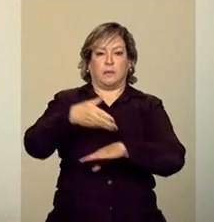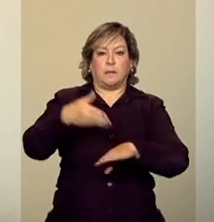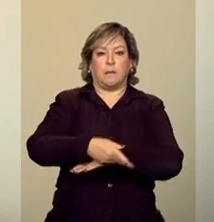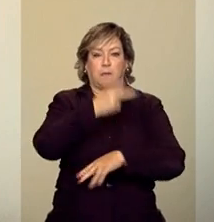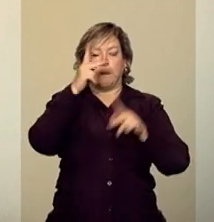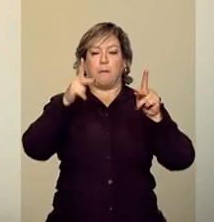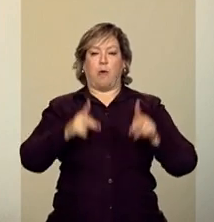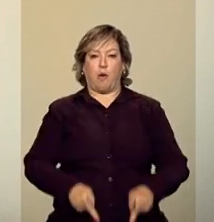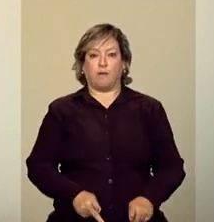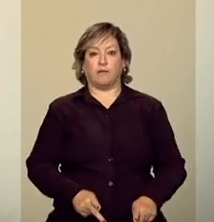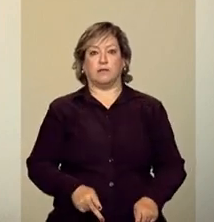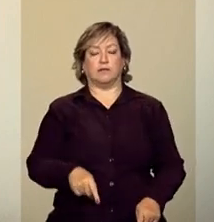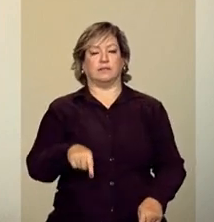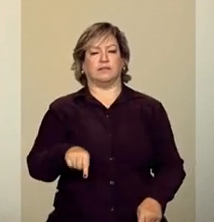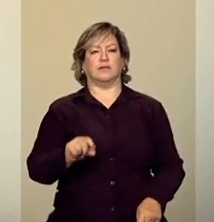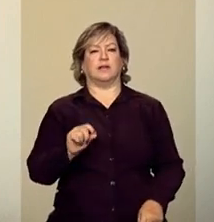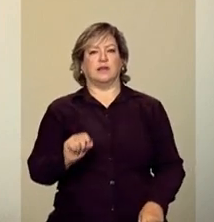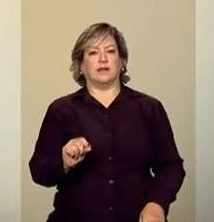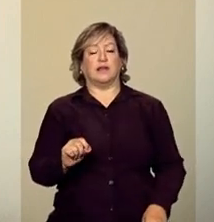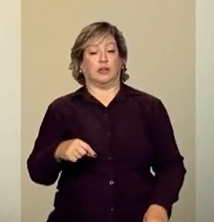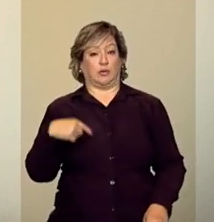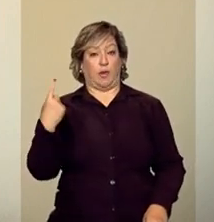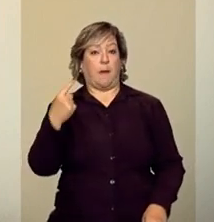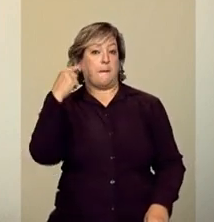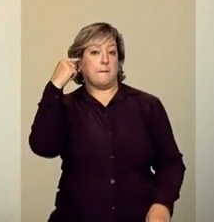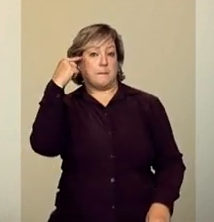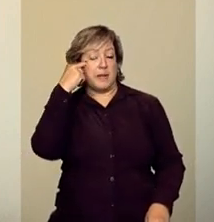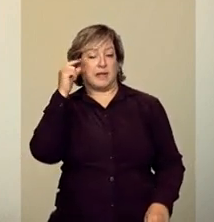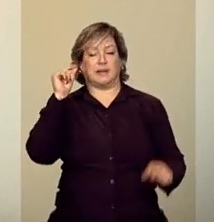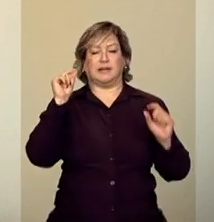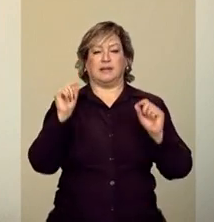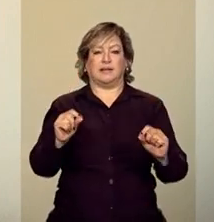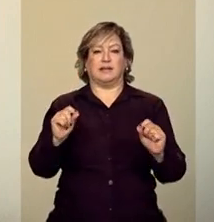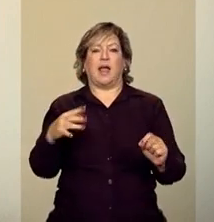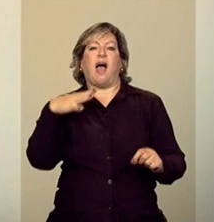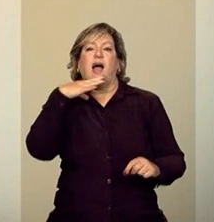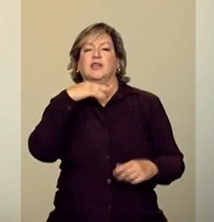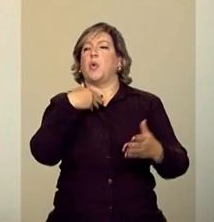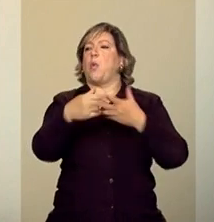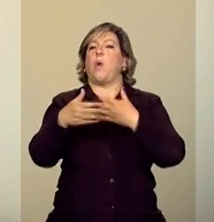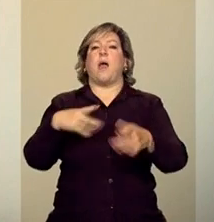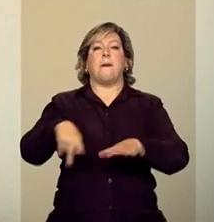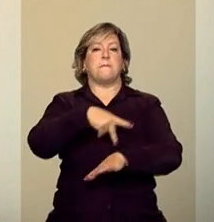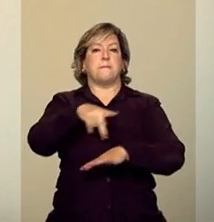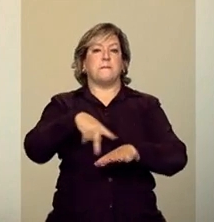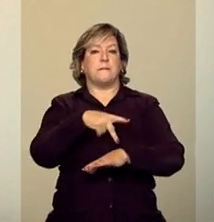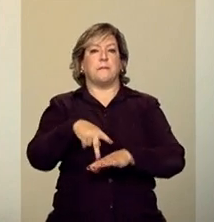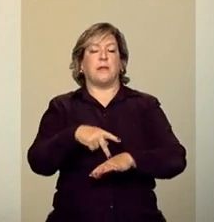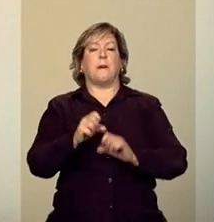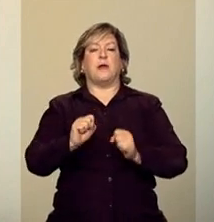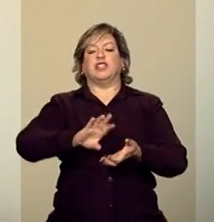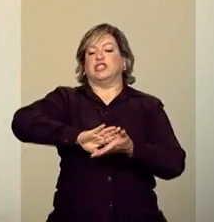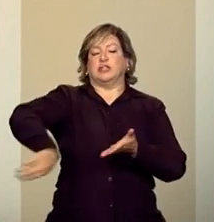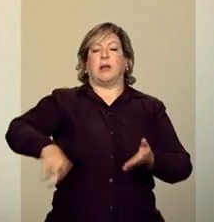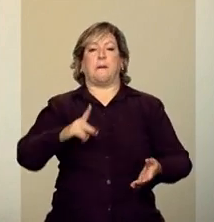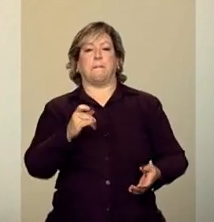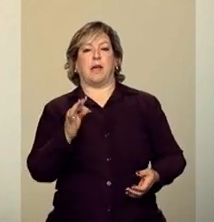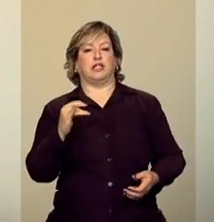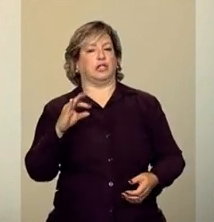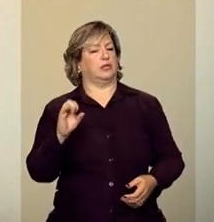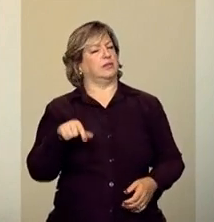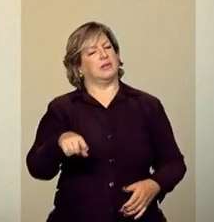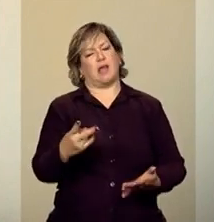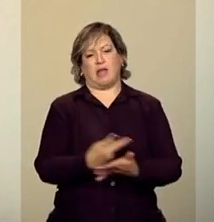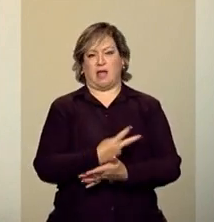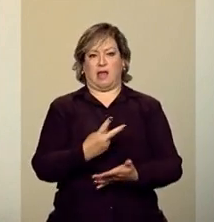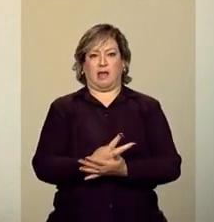popular. É um equívoco achar que qualquer país possa prescindir de partidos e, sobretudo, do